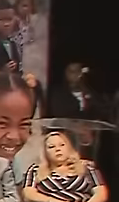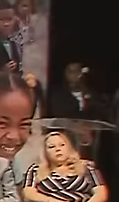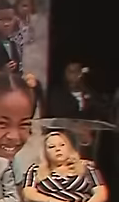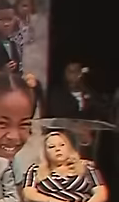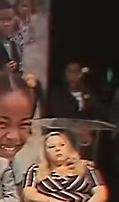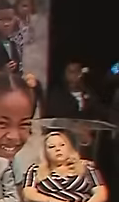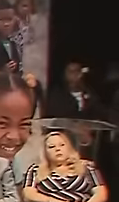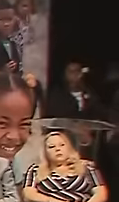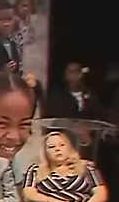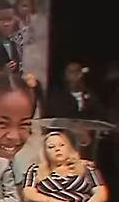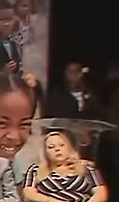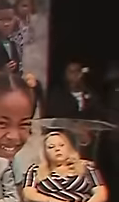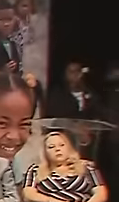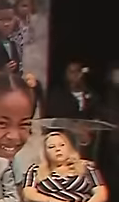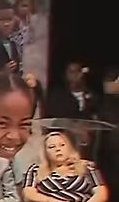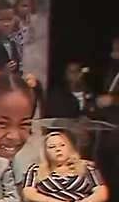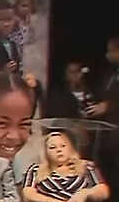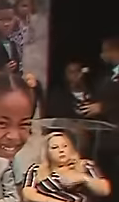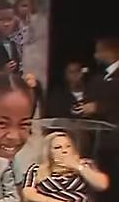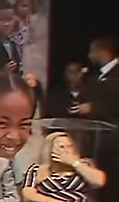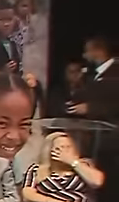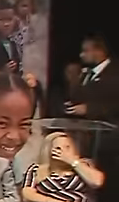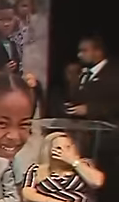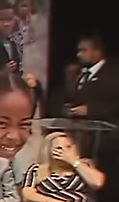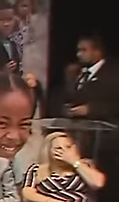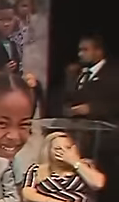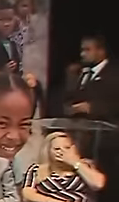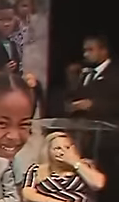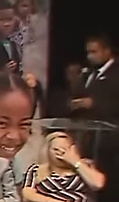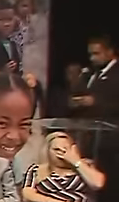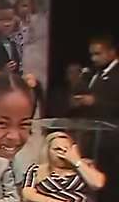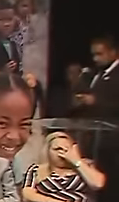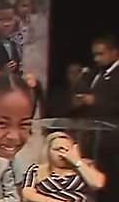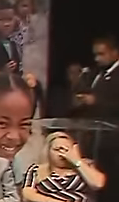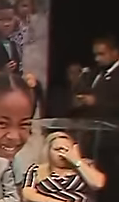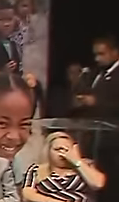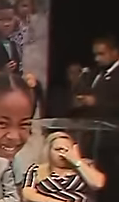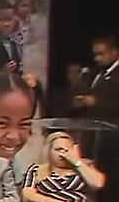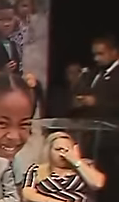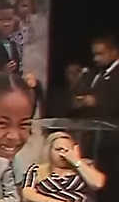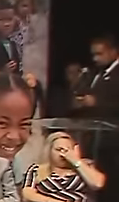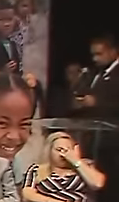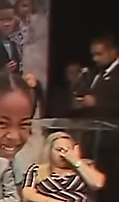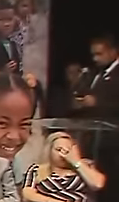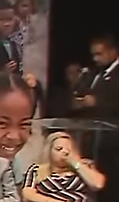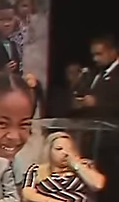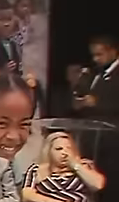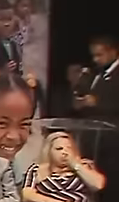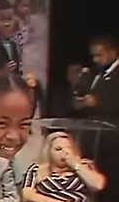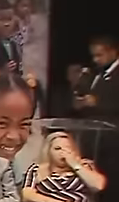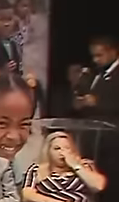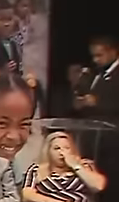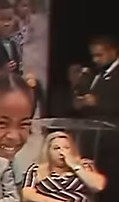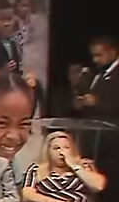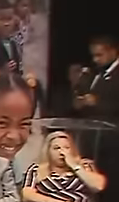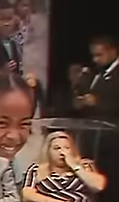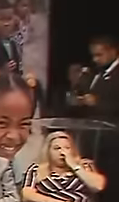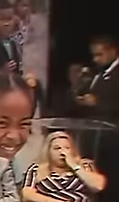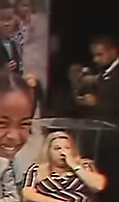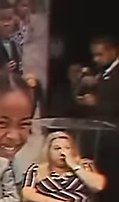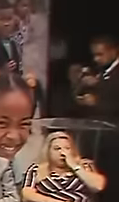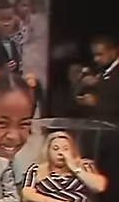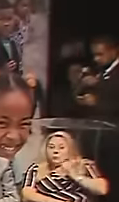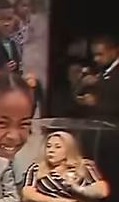Desenvolvimento Social Temos muita coisa para construir juntos cumprimentar o senador Benedito de Lira também